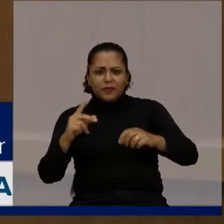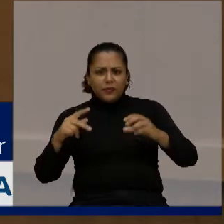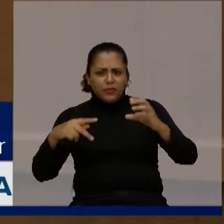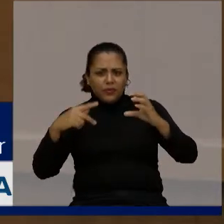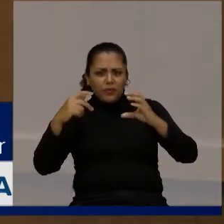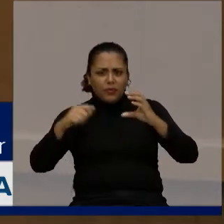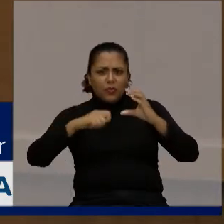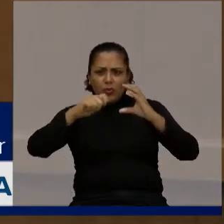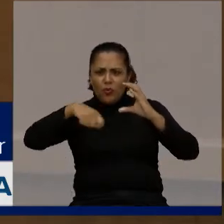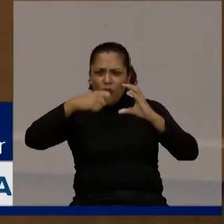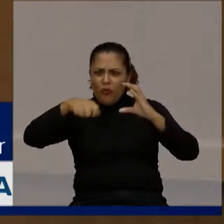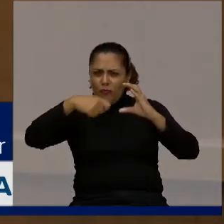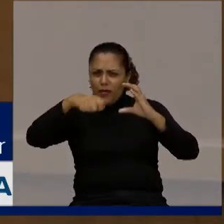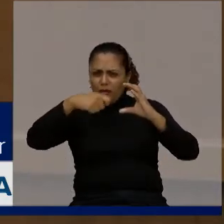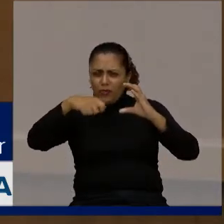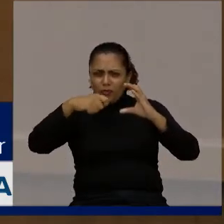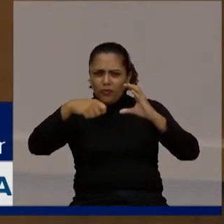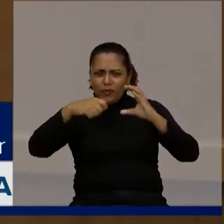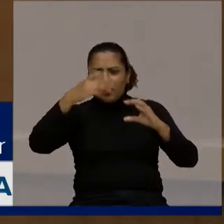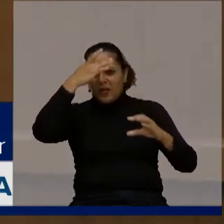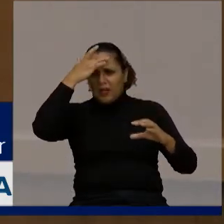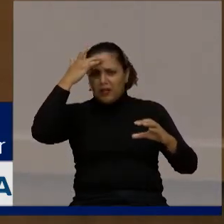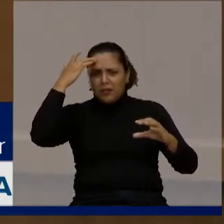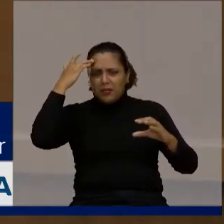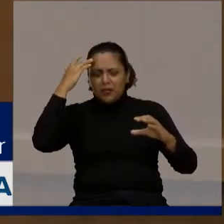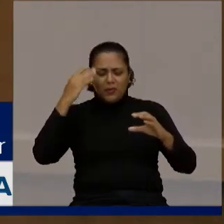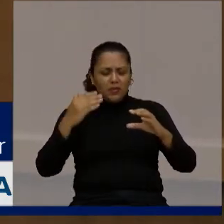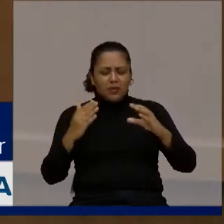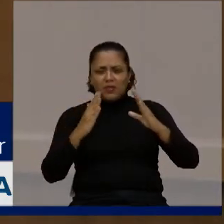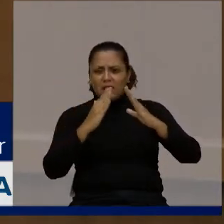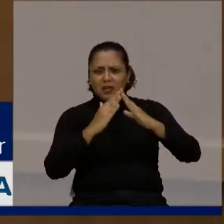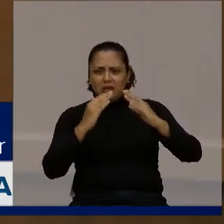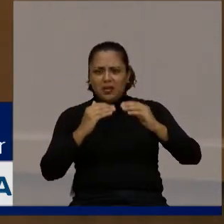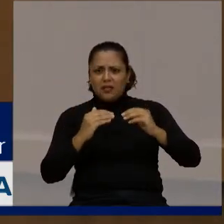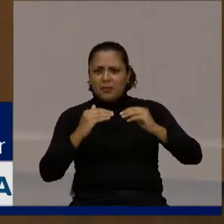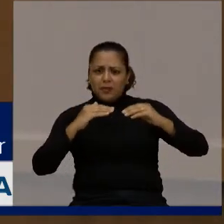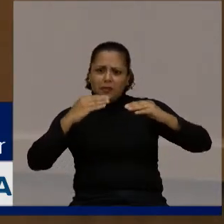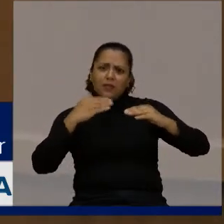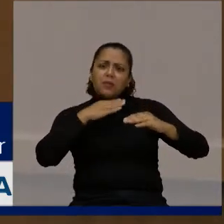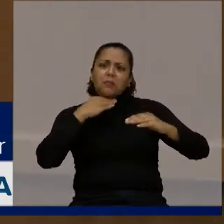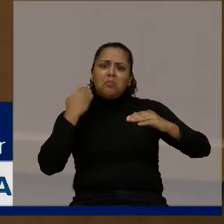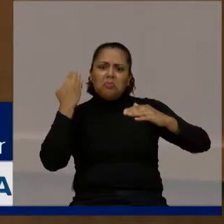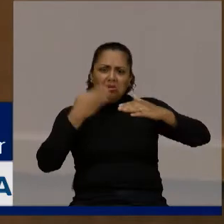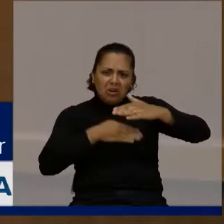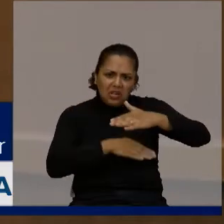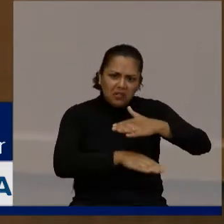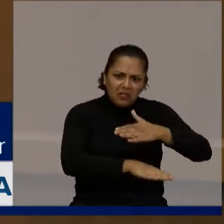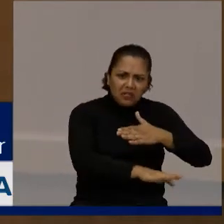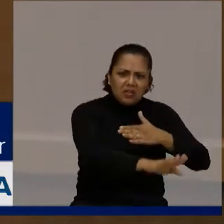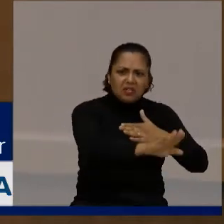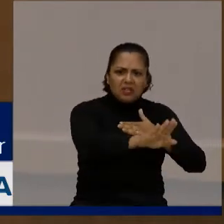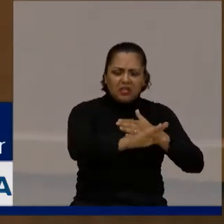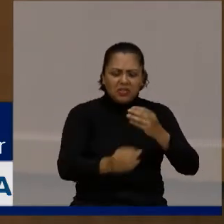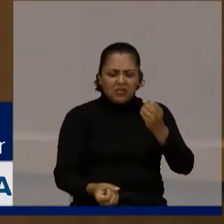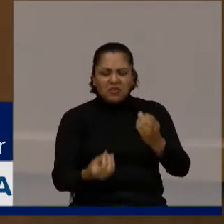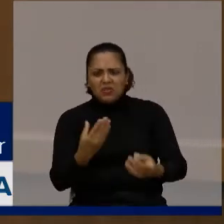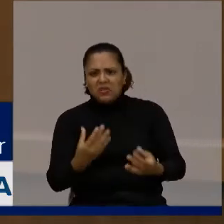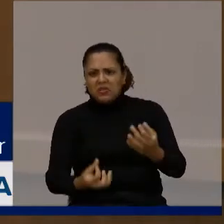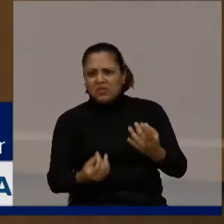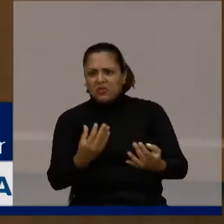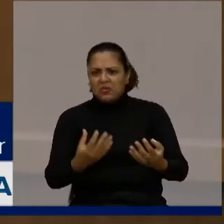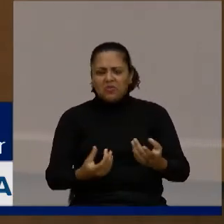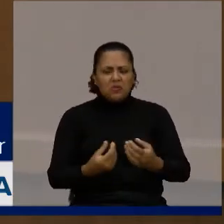a céu aberto, em covas rasas, num descampado, e isso realmente choca bastante. Nós temos que